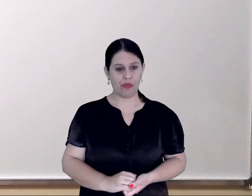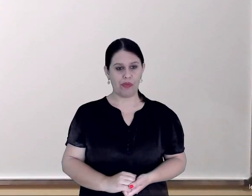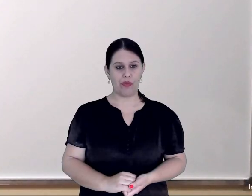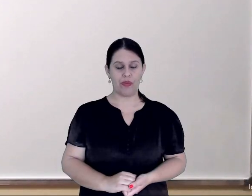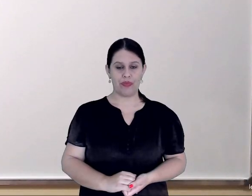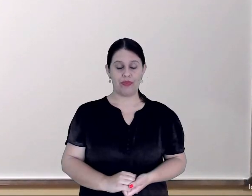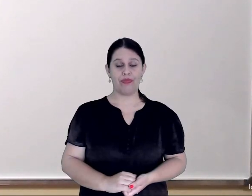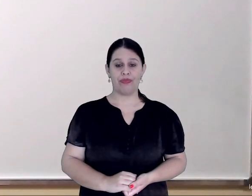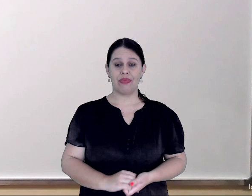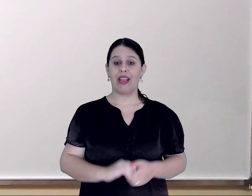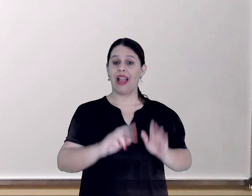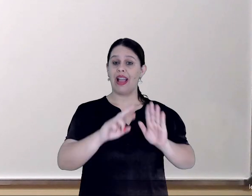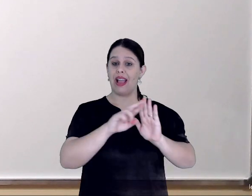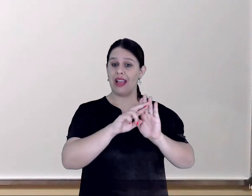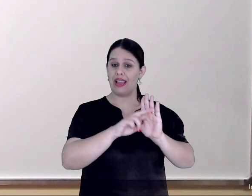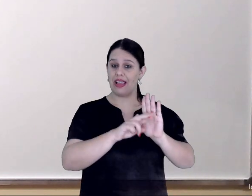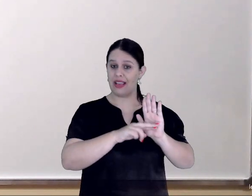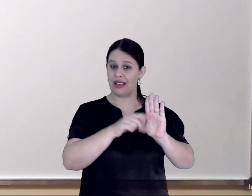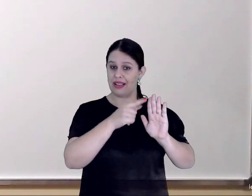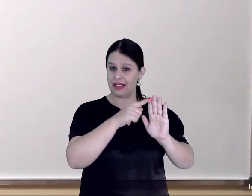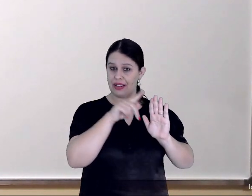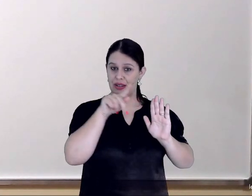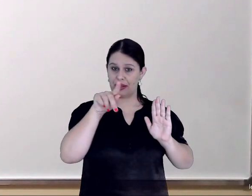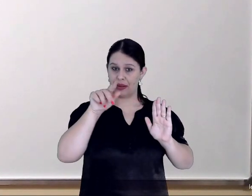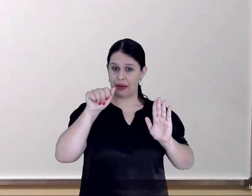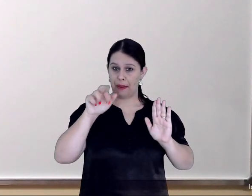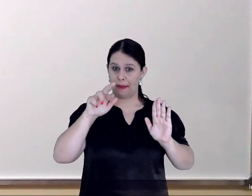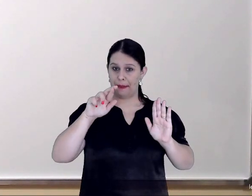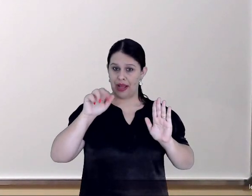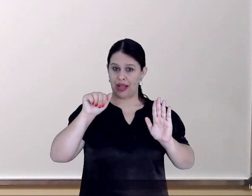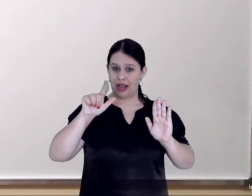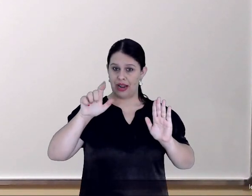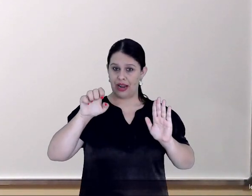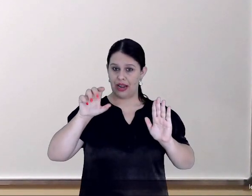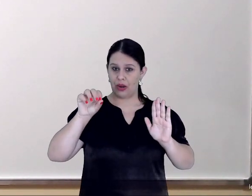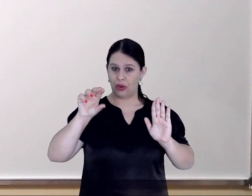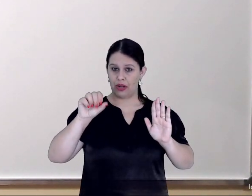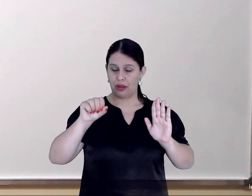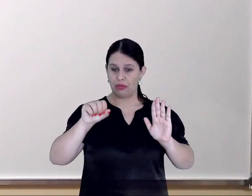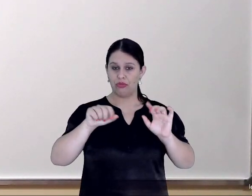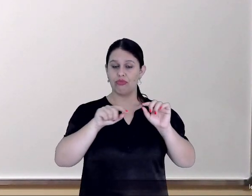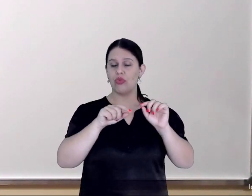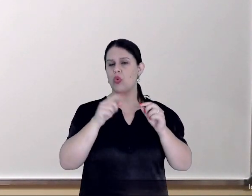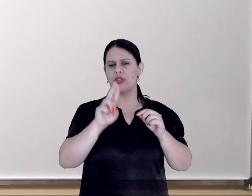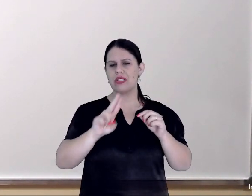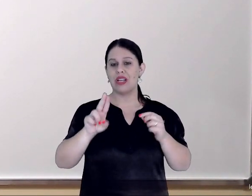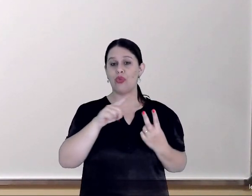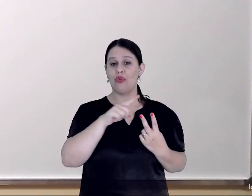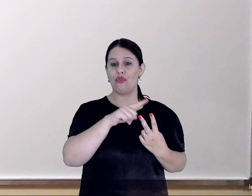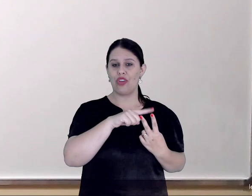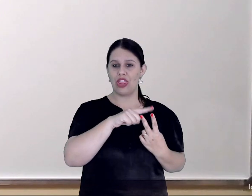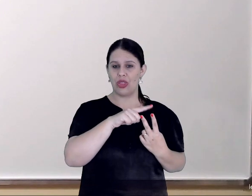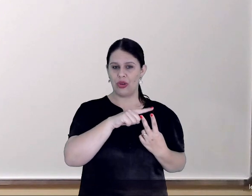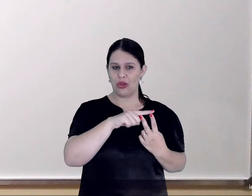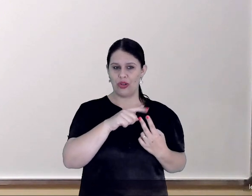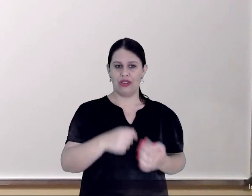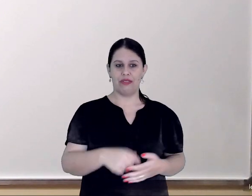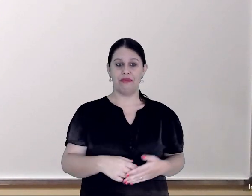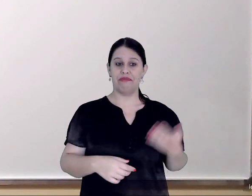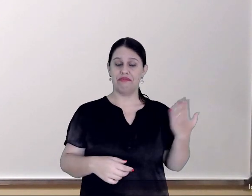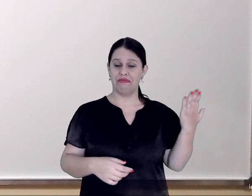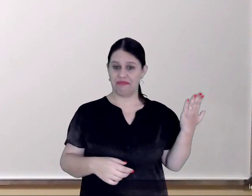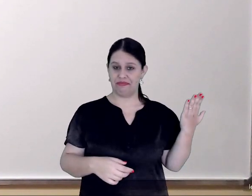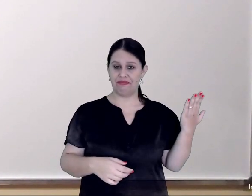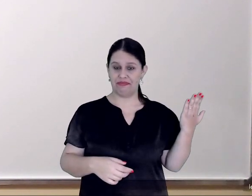Então vamos lá, pessoal. A regra do paralelogramo vista do ponto de vista dos vetorzinhos. Ó, se eu quiser somar um vetor A com um vetor